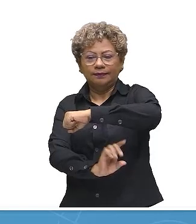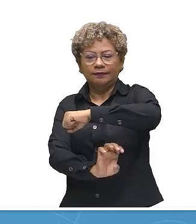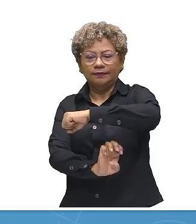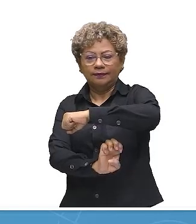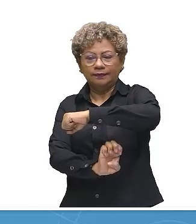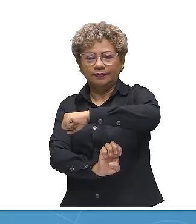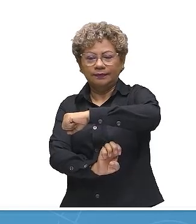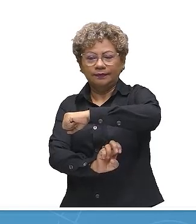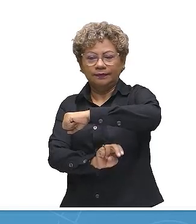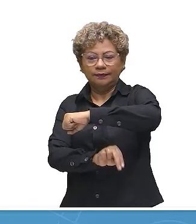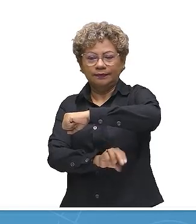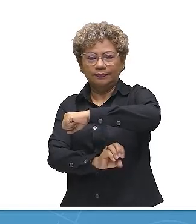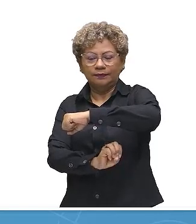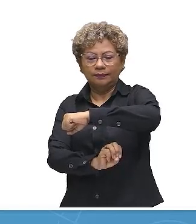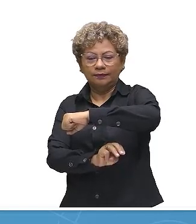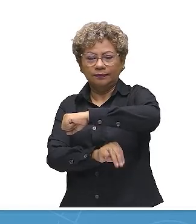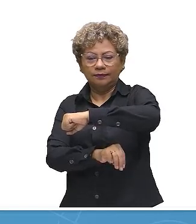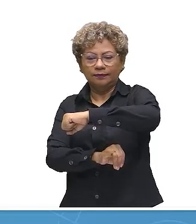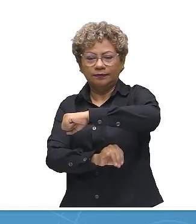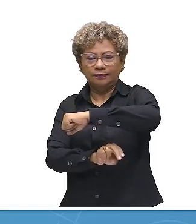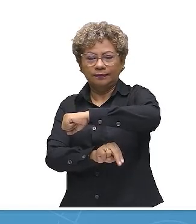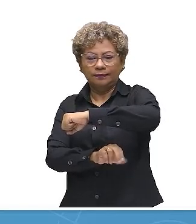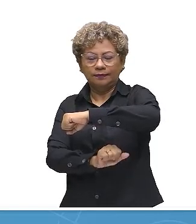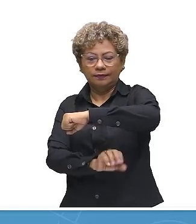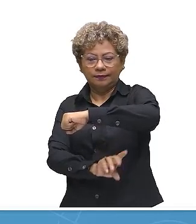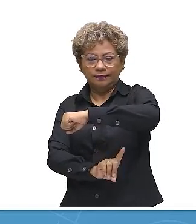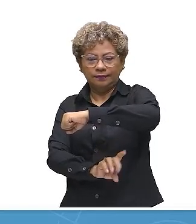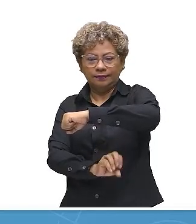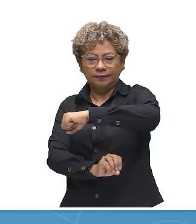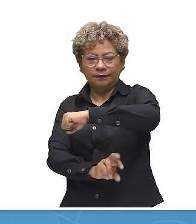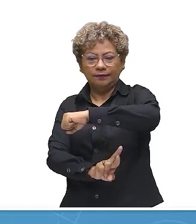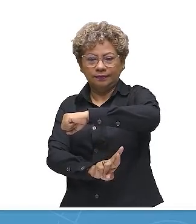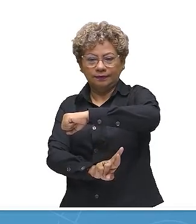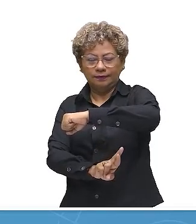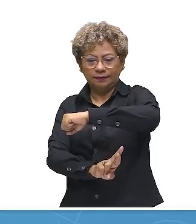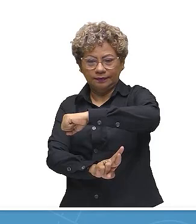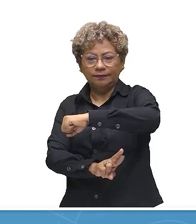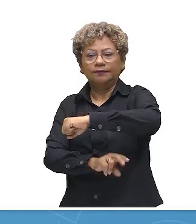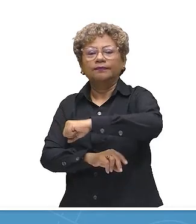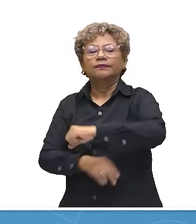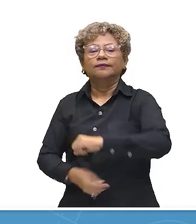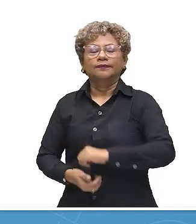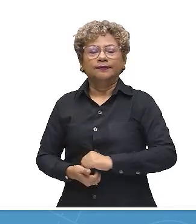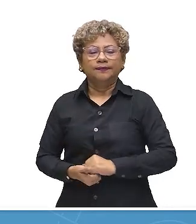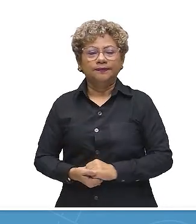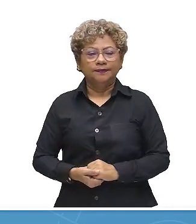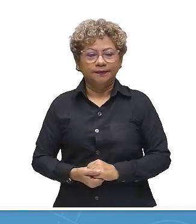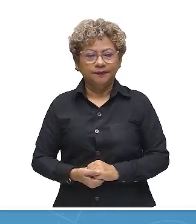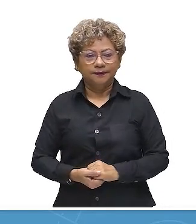anterior. O número que fica em cima da fração é chamado de numerador.